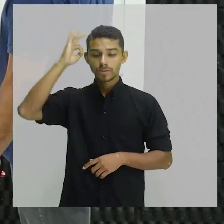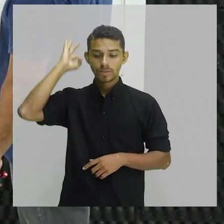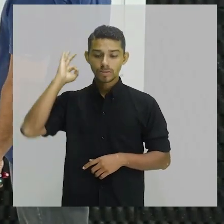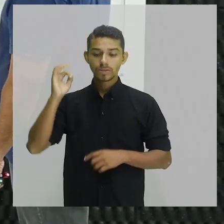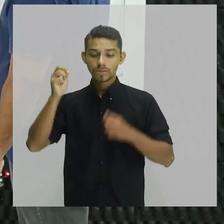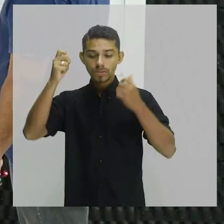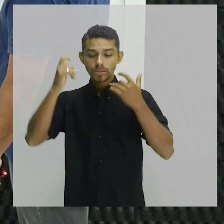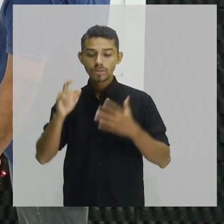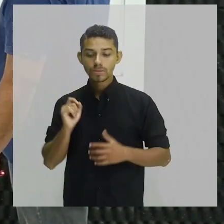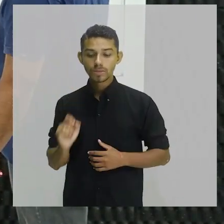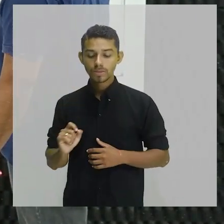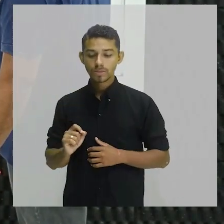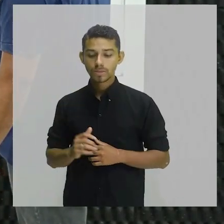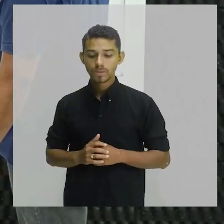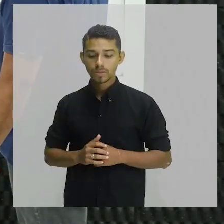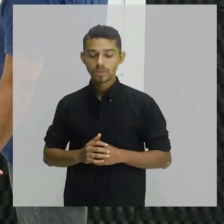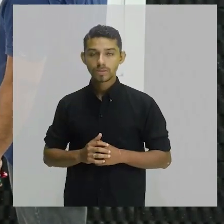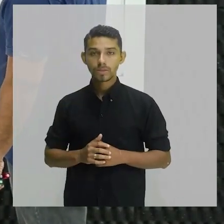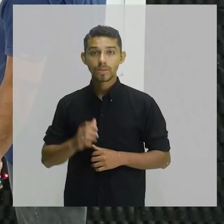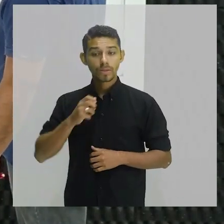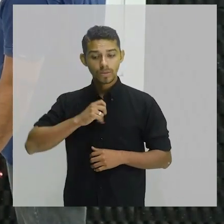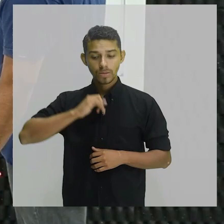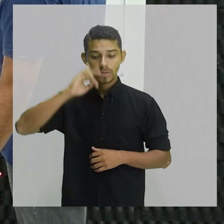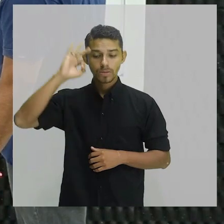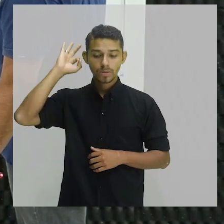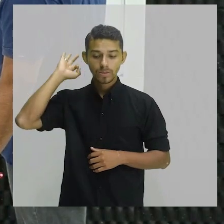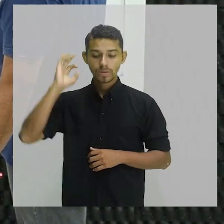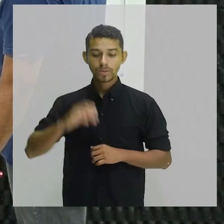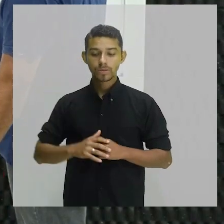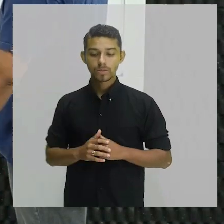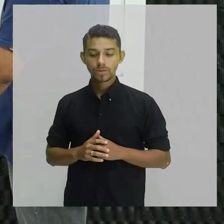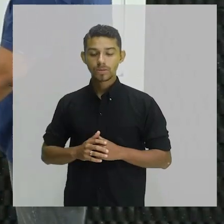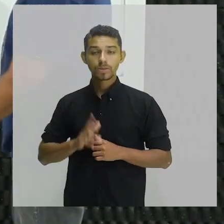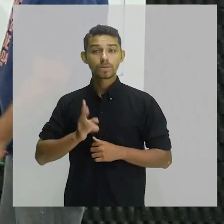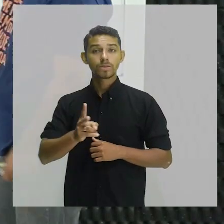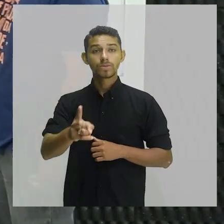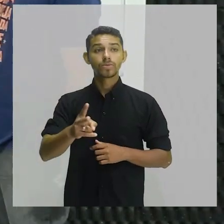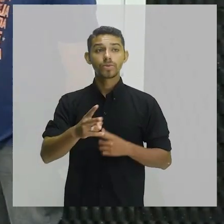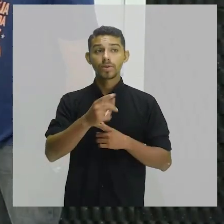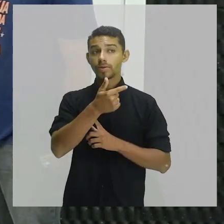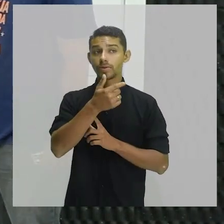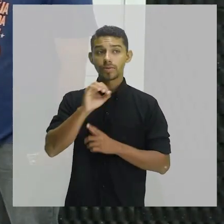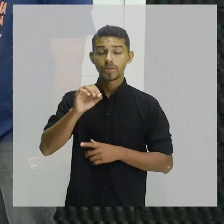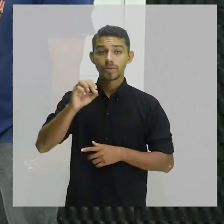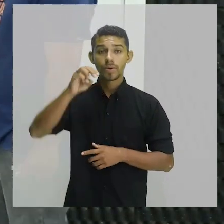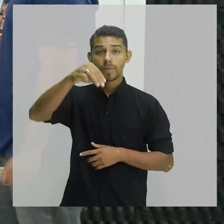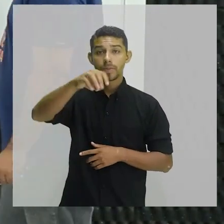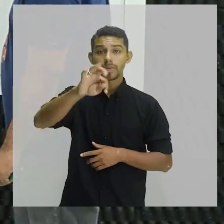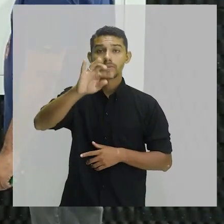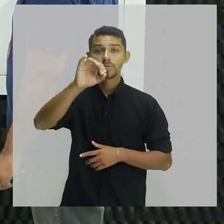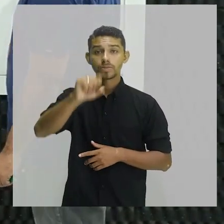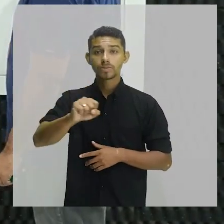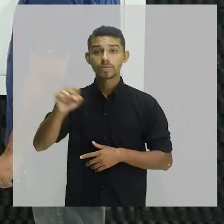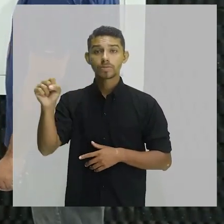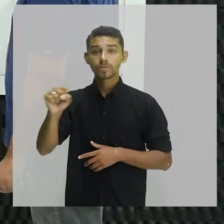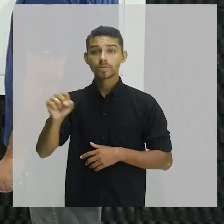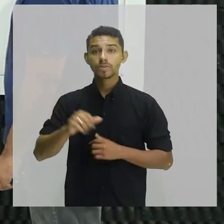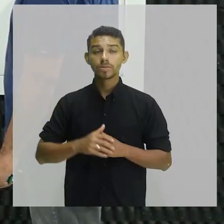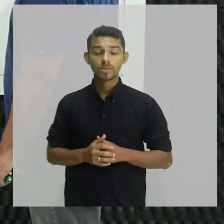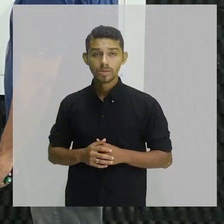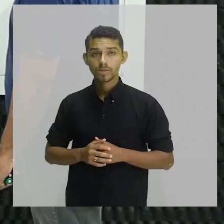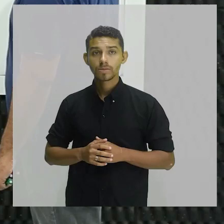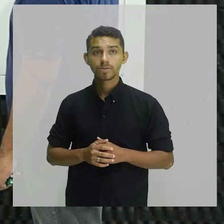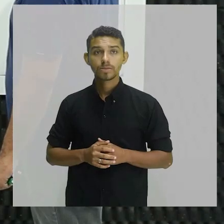o seguinte, ó, a velocidade constante é de 20 metros por segundo,